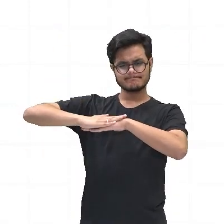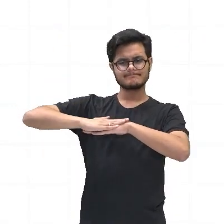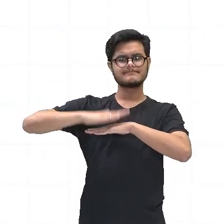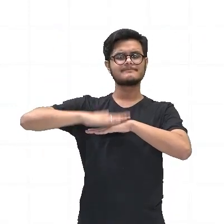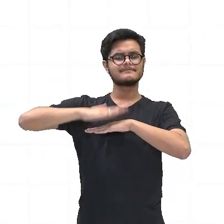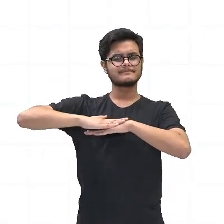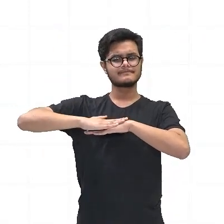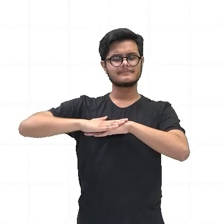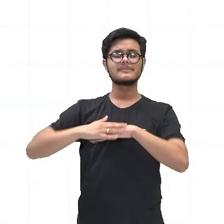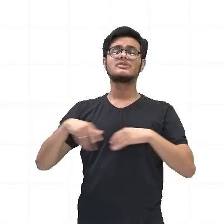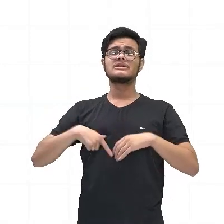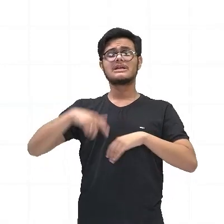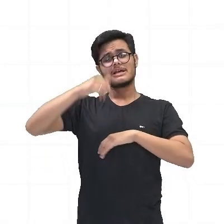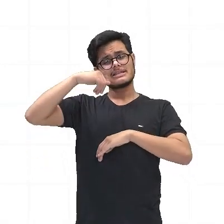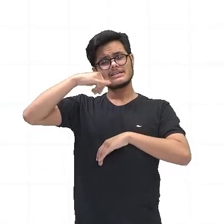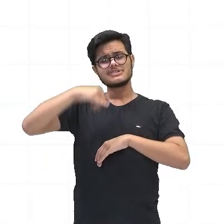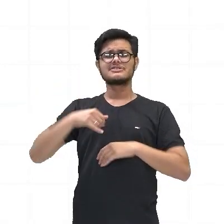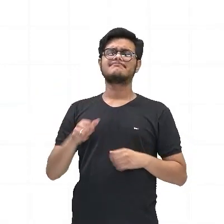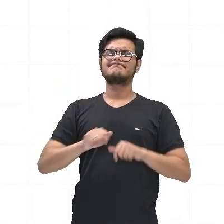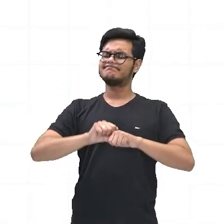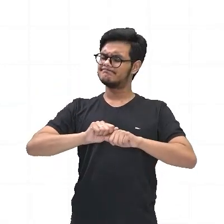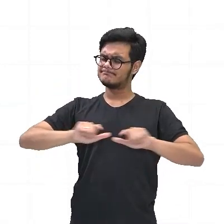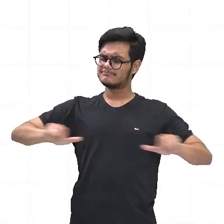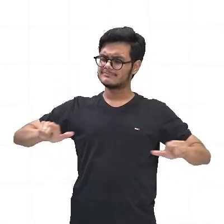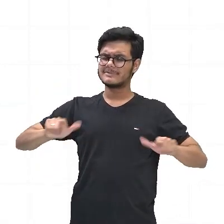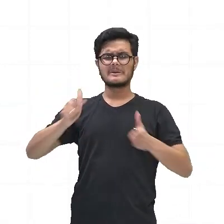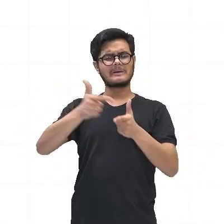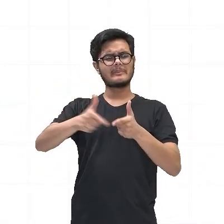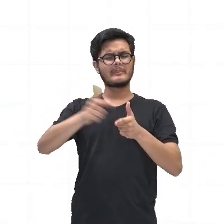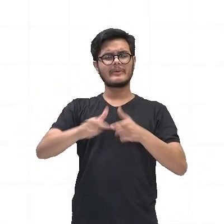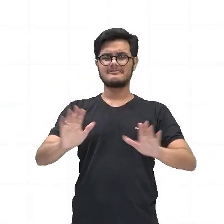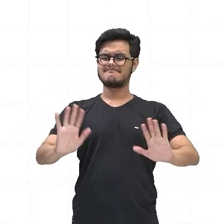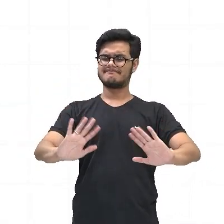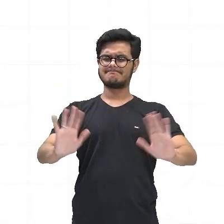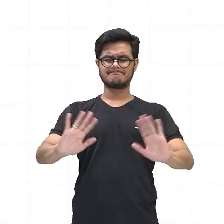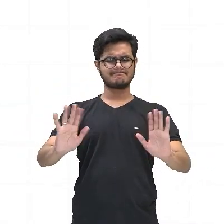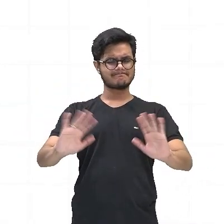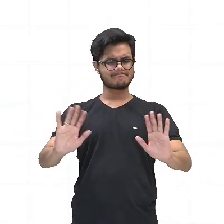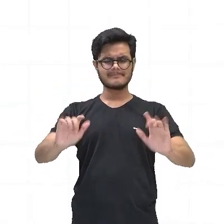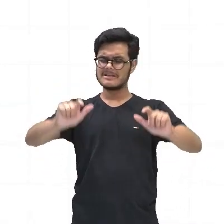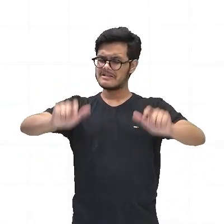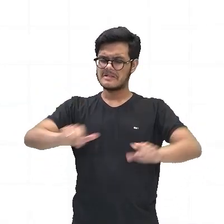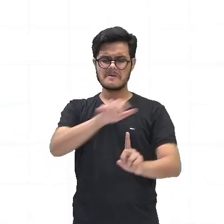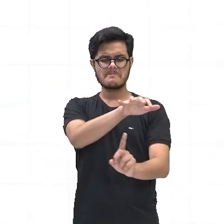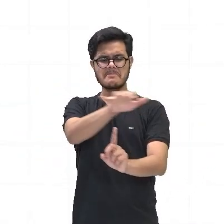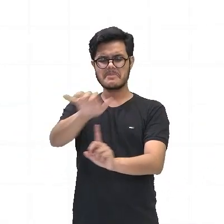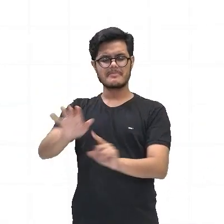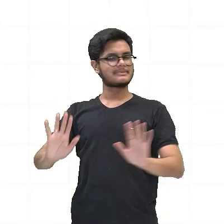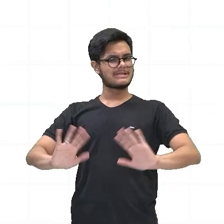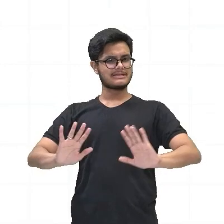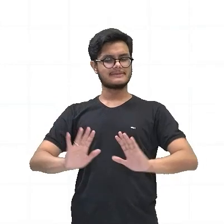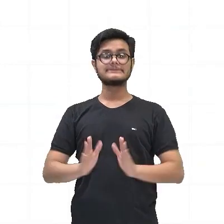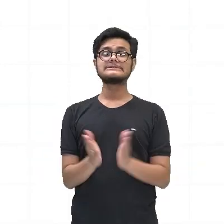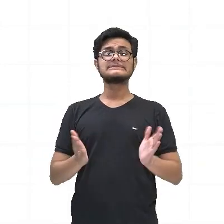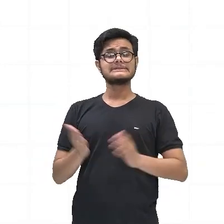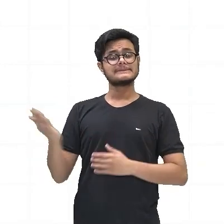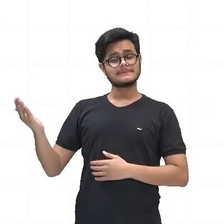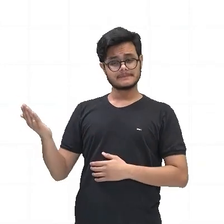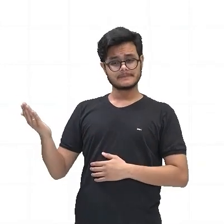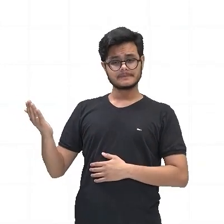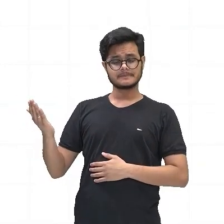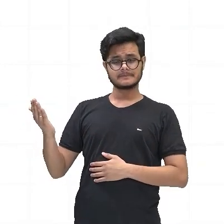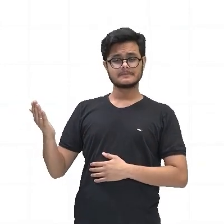de gerar energia limpa, sem causar grandes impactos aí ao meio ambiente. Então essas placas, né,